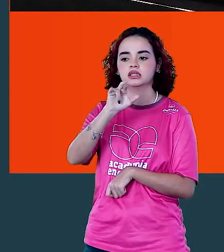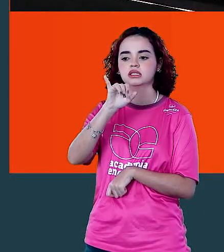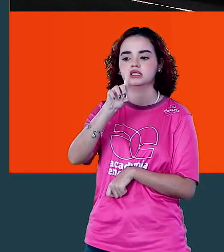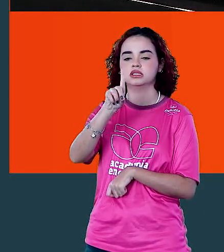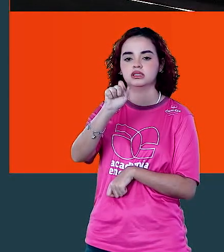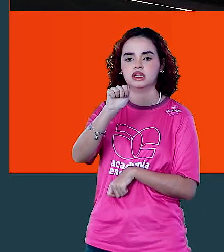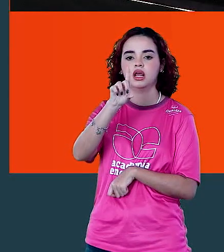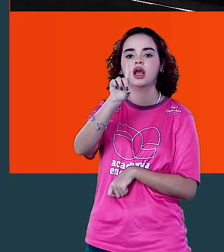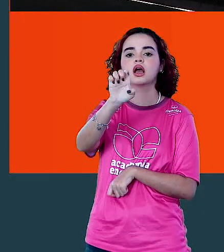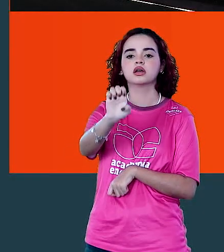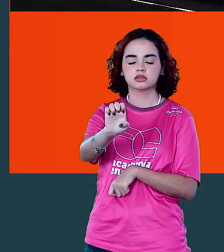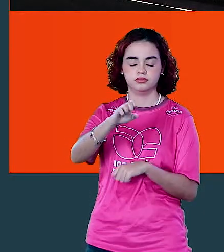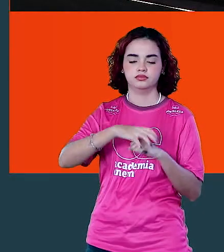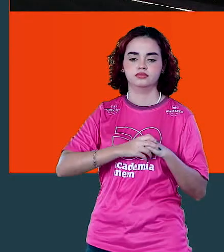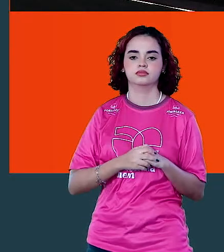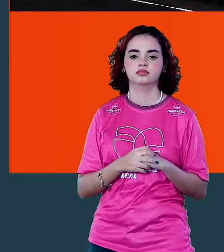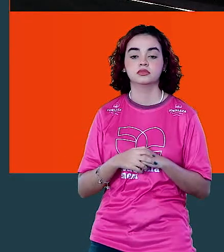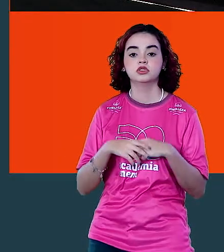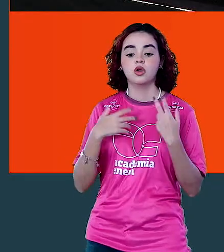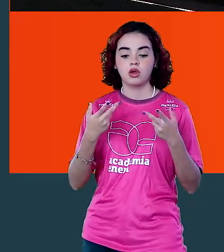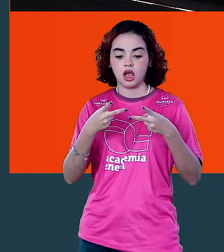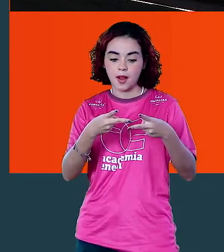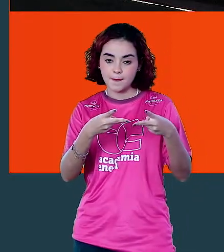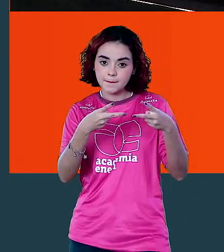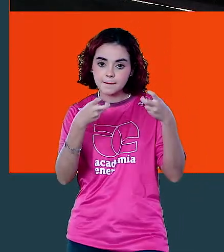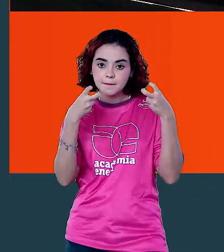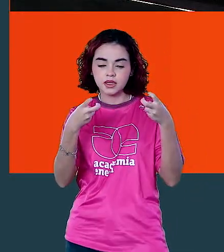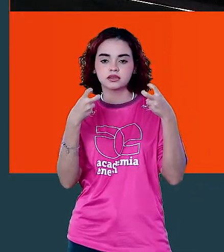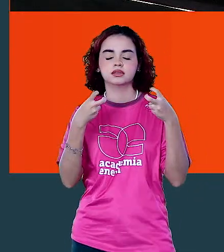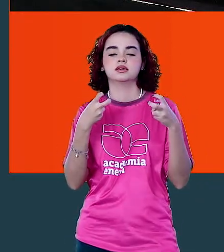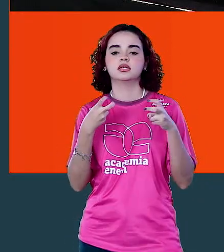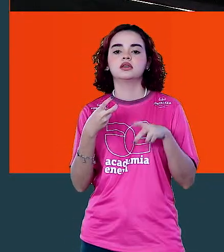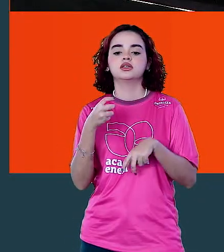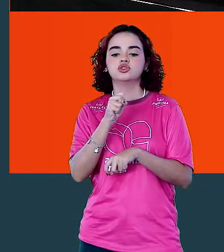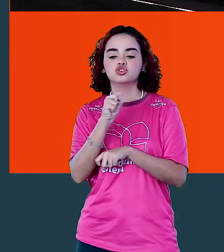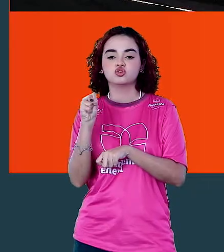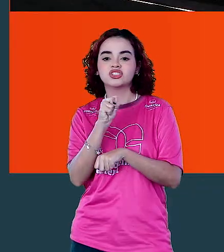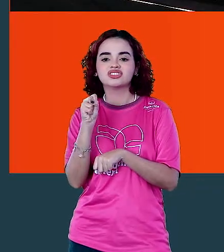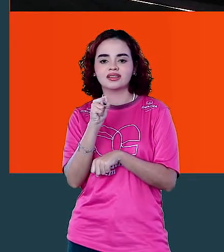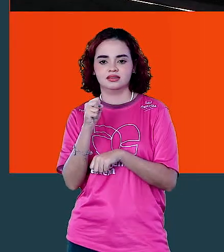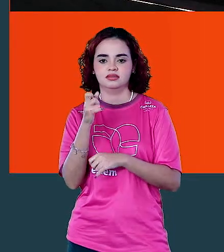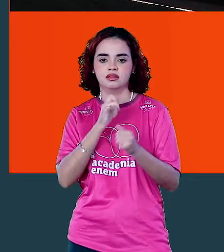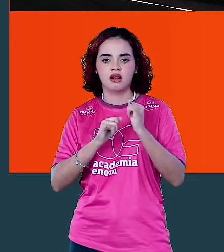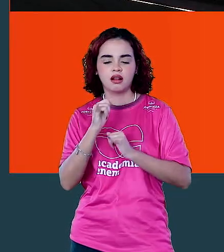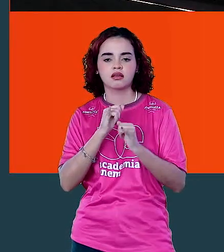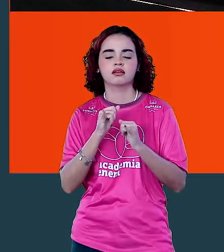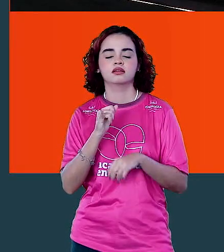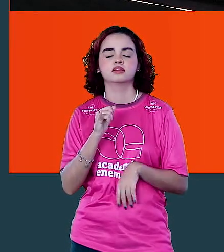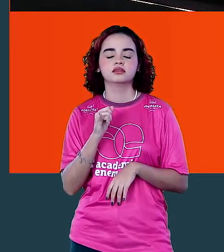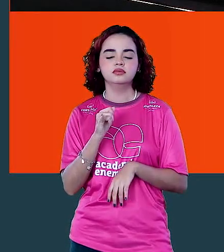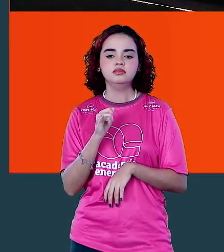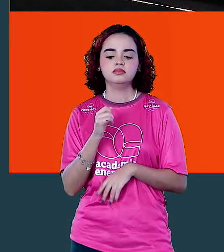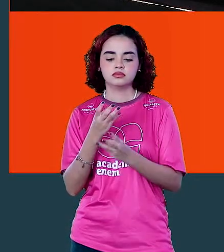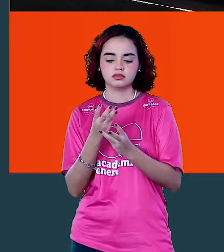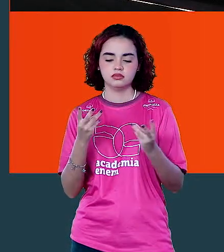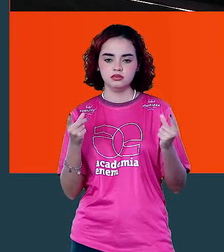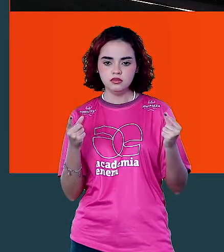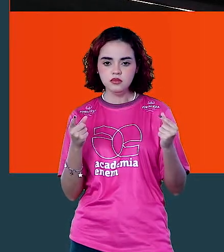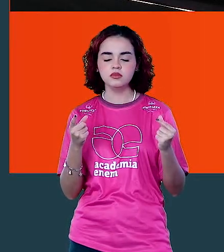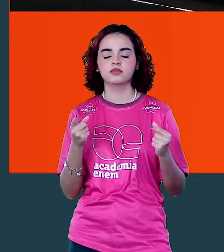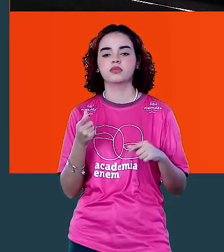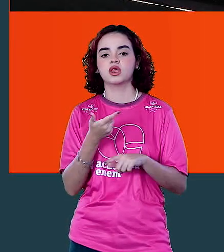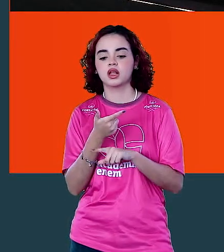perceber se uma substância consegue se dissolver na outra, a gente estuda uma coisa chamada polaridade